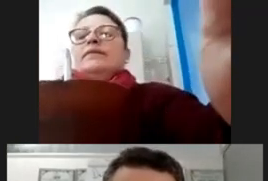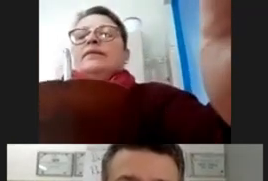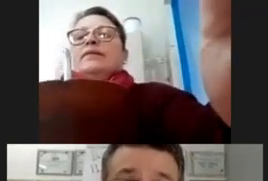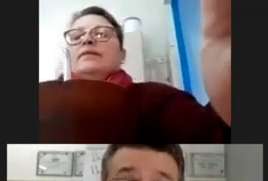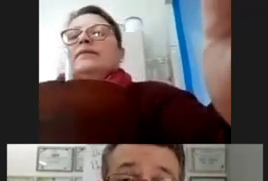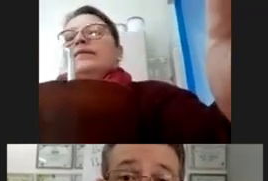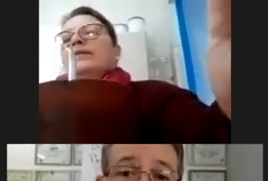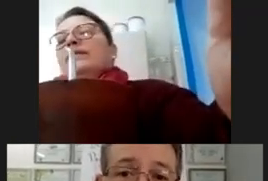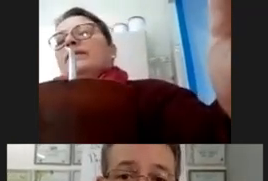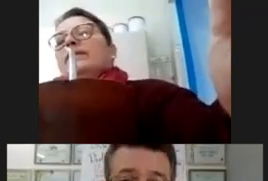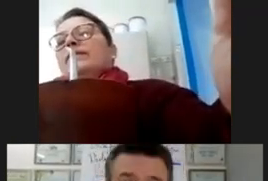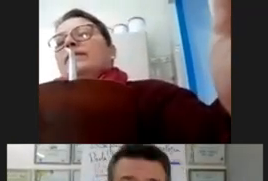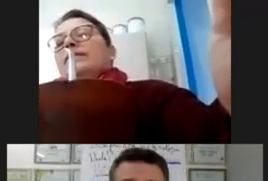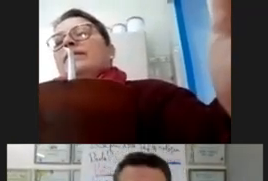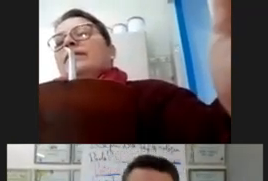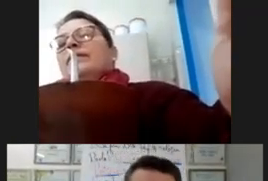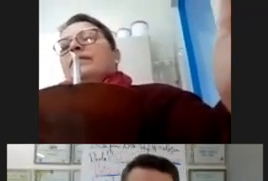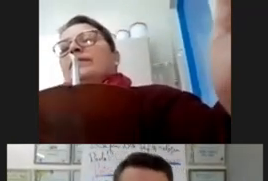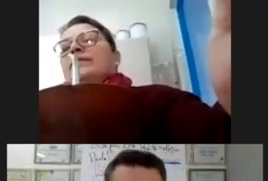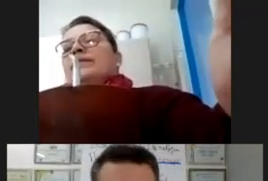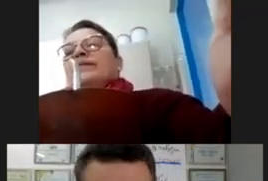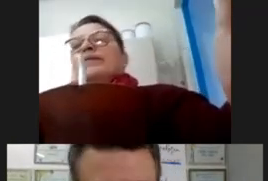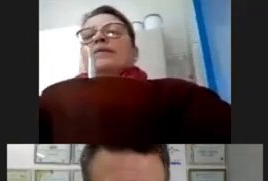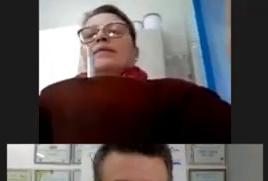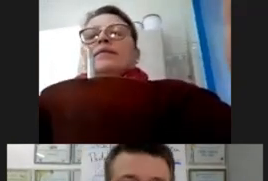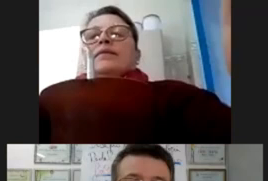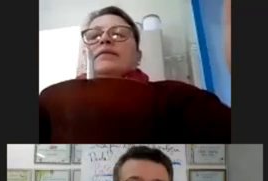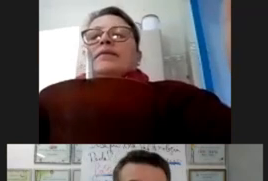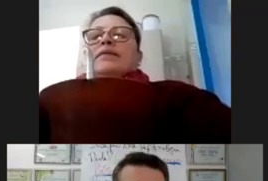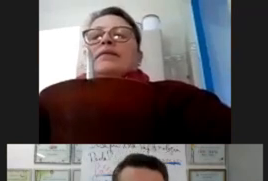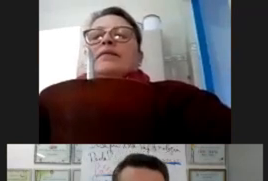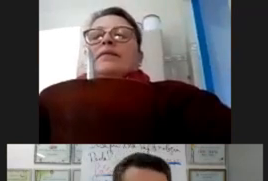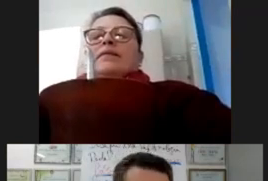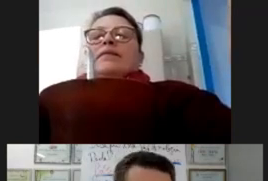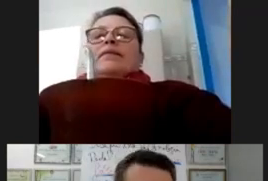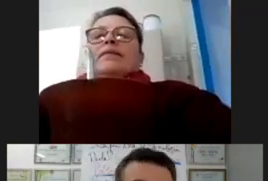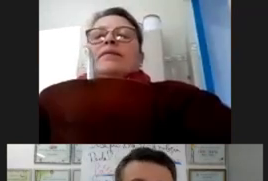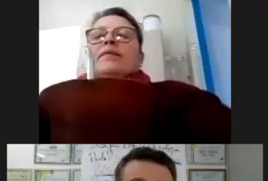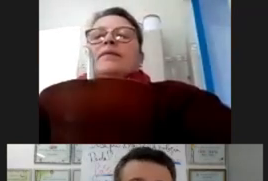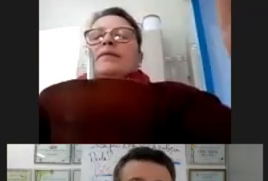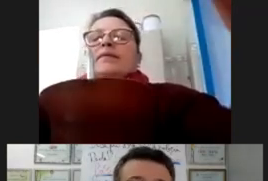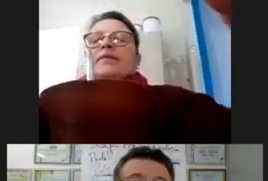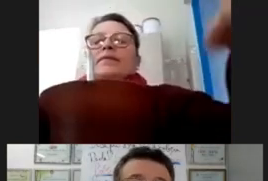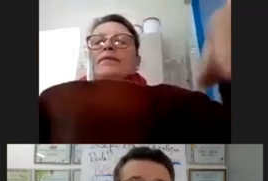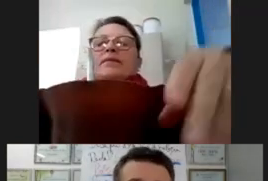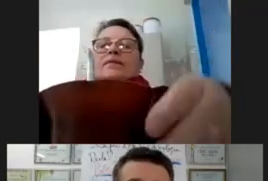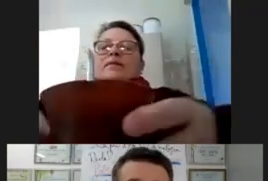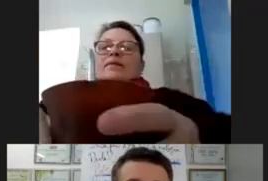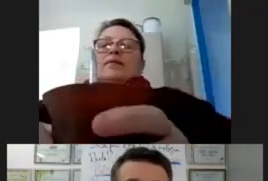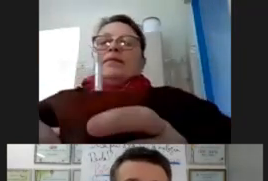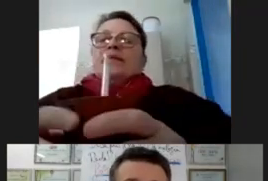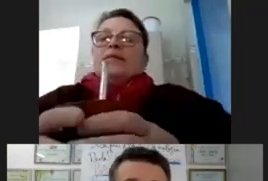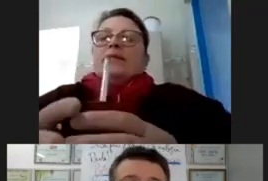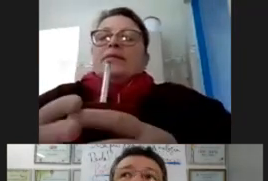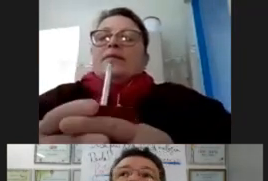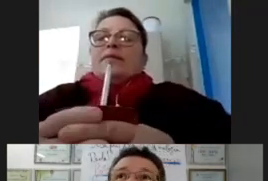Entendi. Vai ajudar bastante a ele. Nossa. Daí eu fiz a massagem dos pés dele, né? Ele, ai, babai,